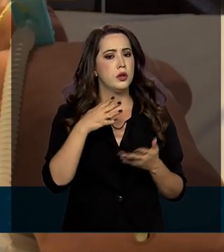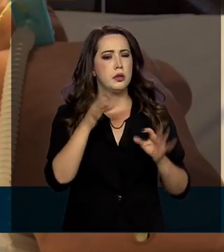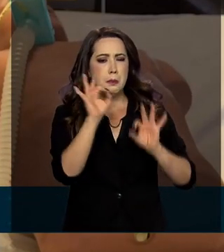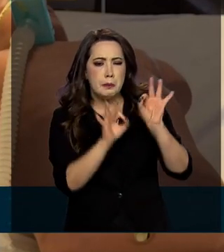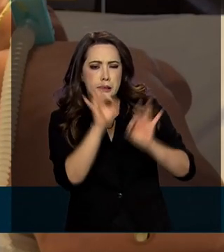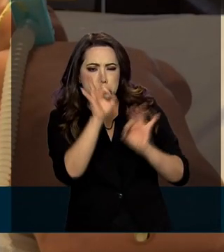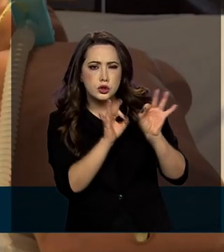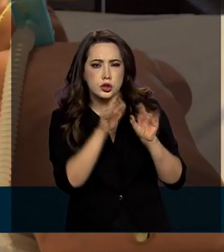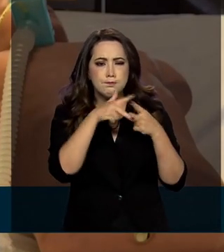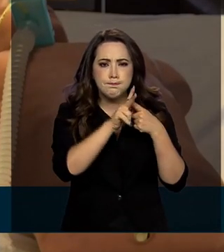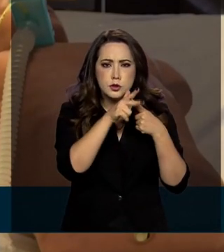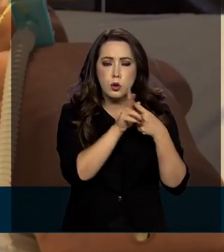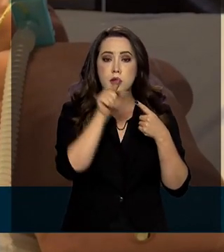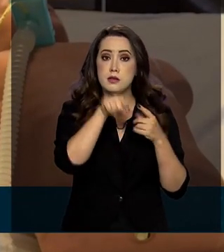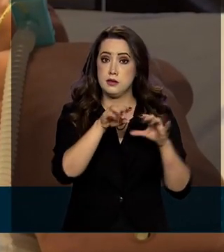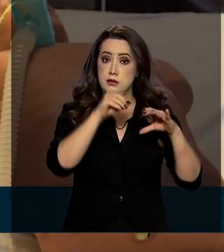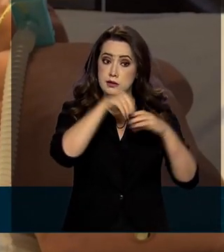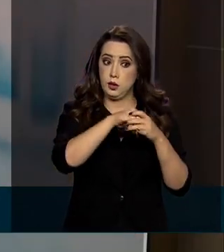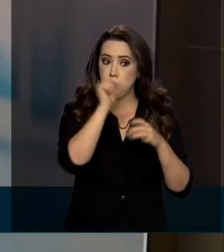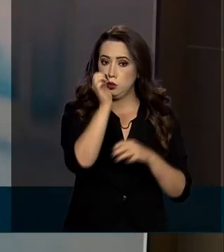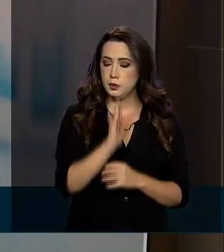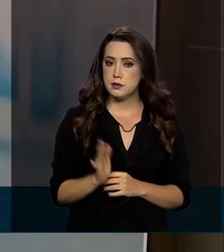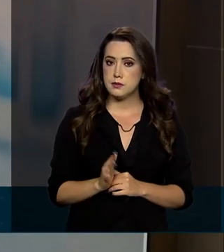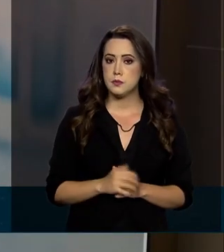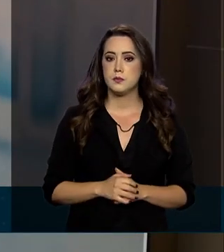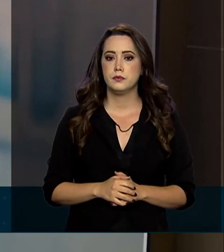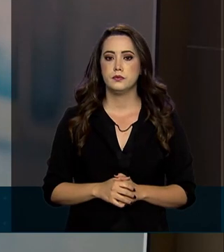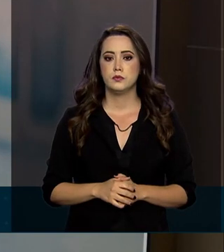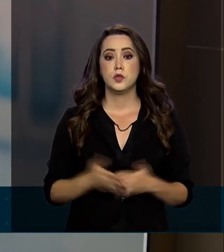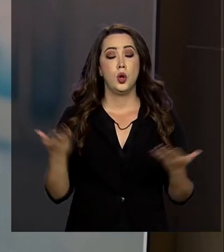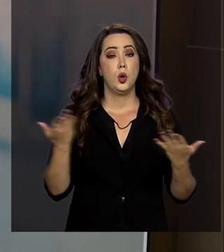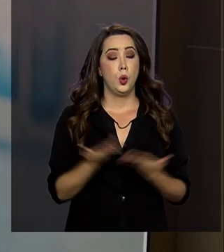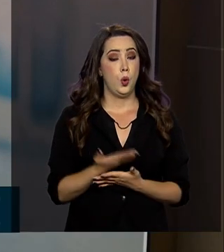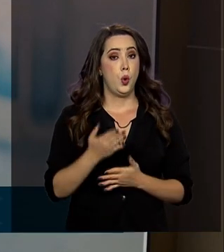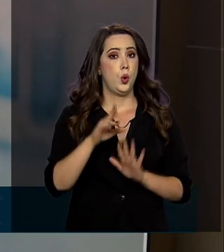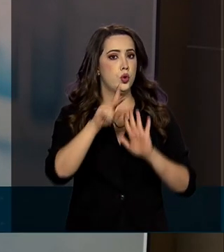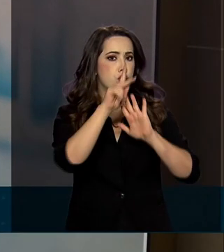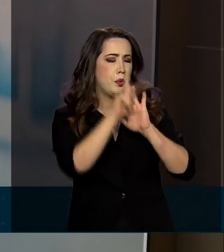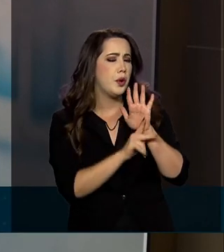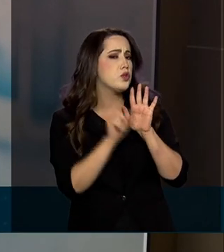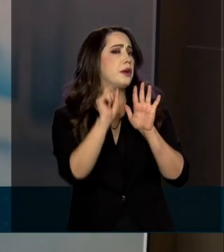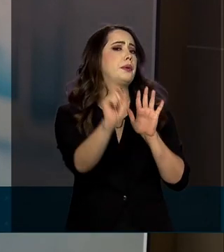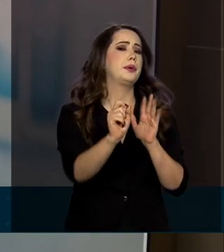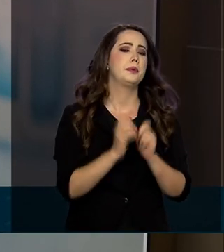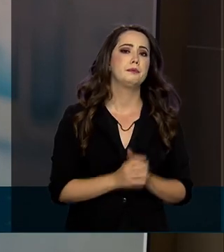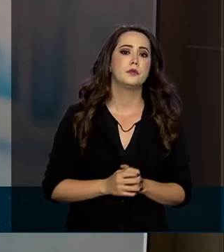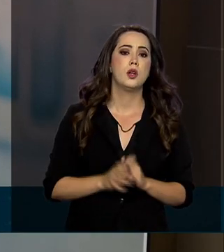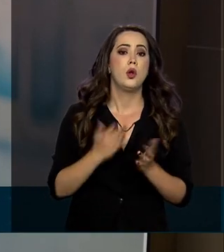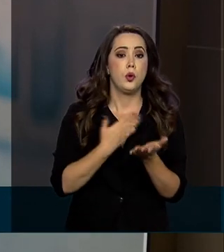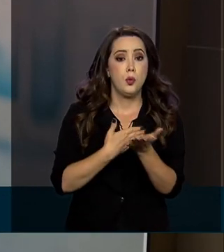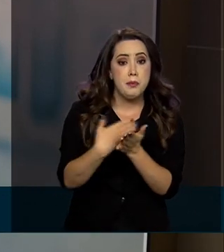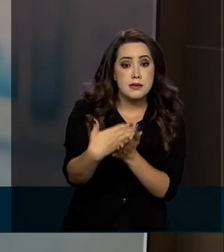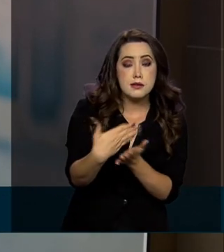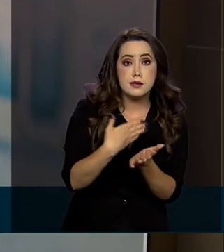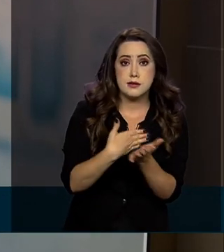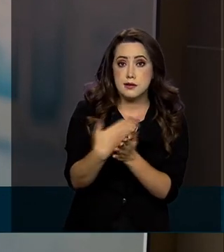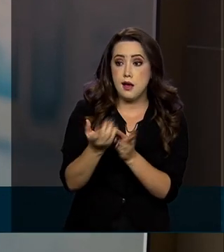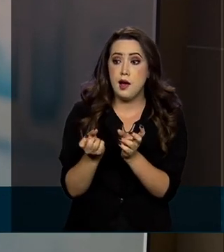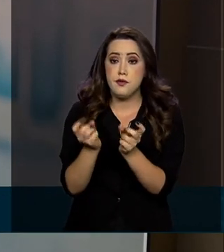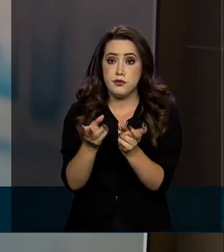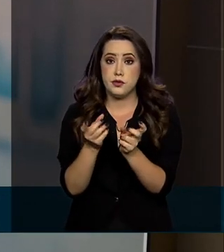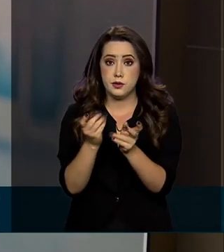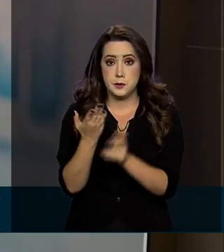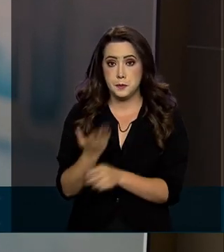adaptações nas empresas brasileiras. O projeto agora é começar a distribuir isso no território